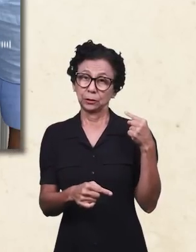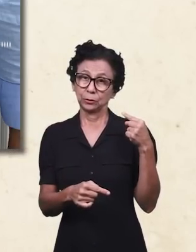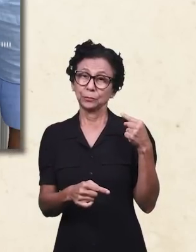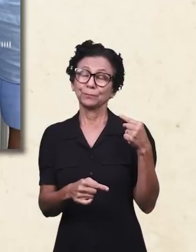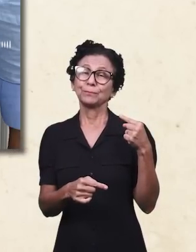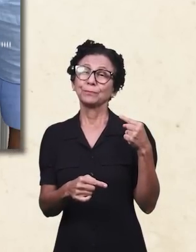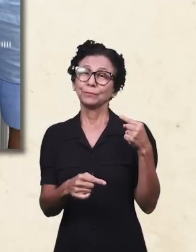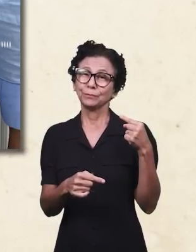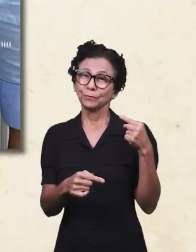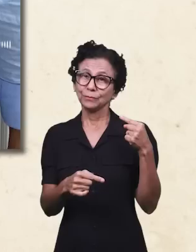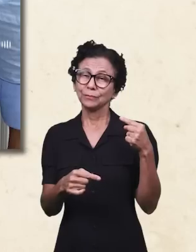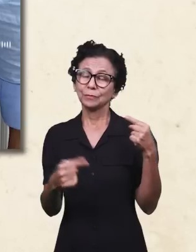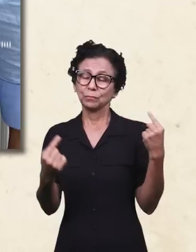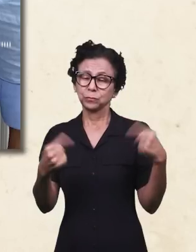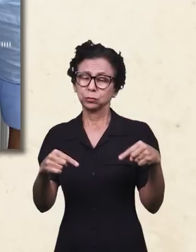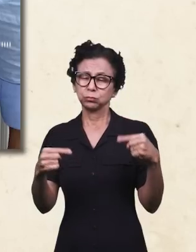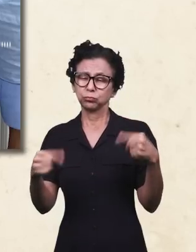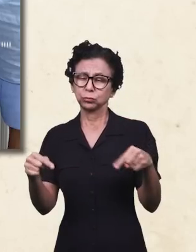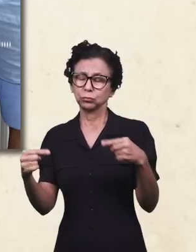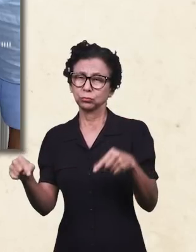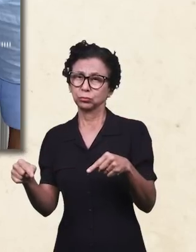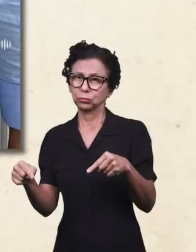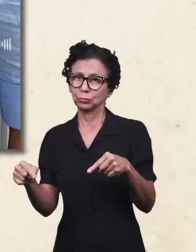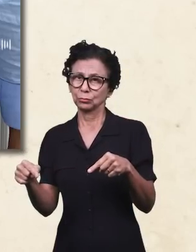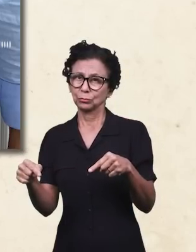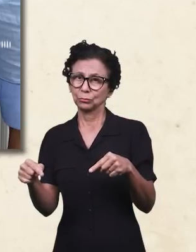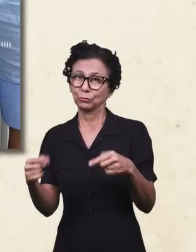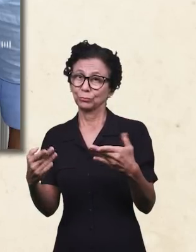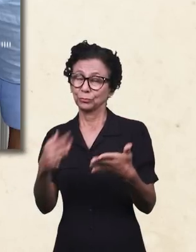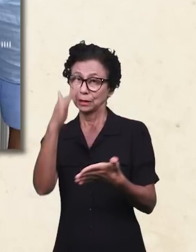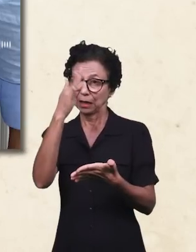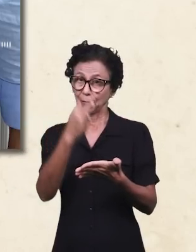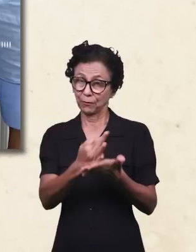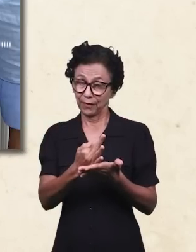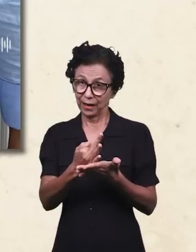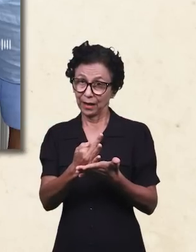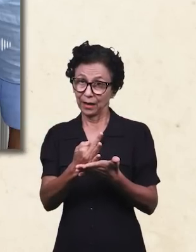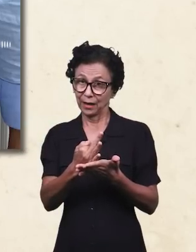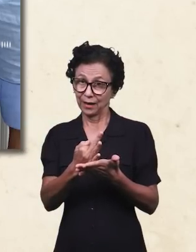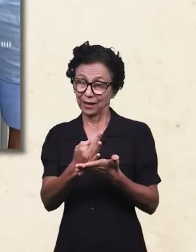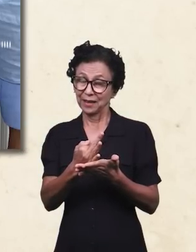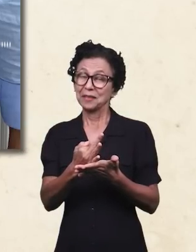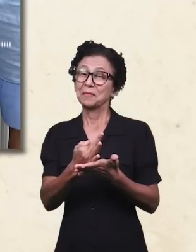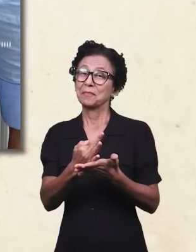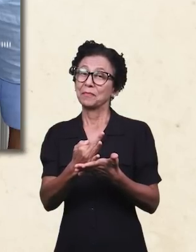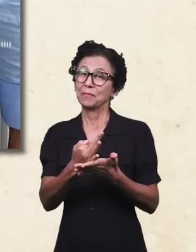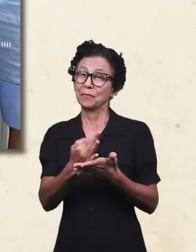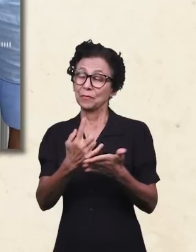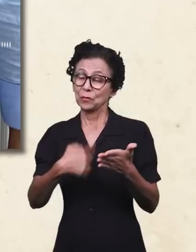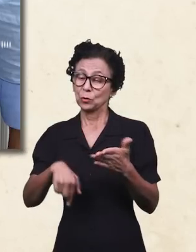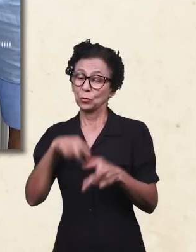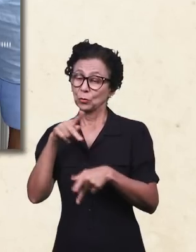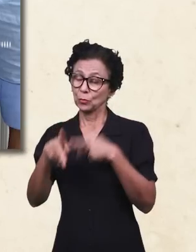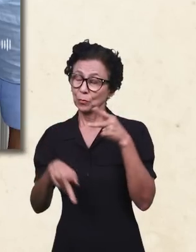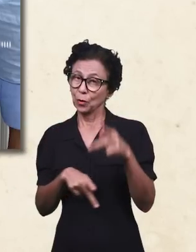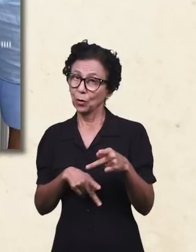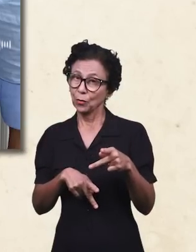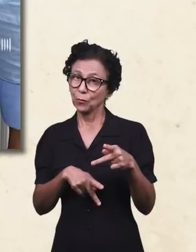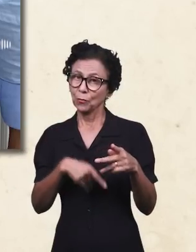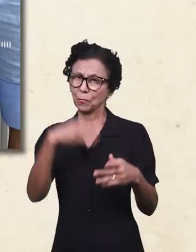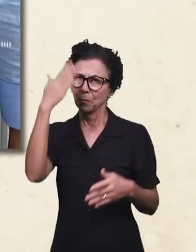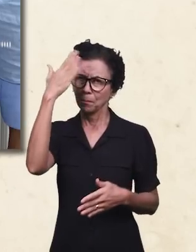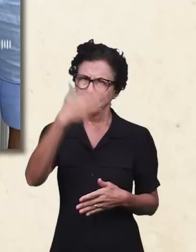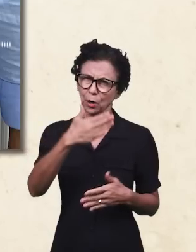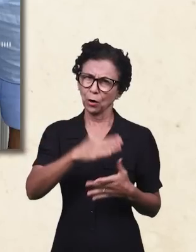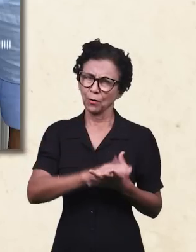a perseverança do nosso povo foram provadas. Graças à atuação incansável, da polícia, do